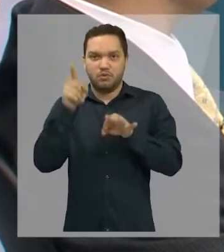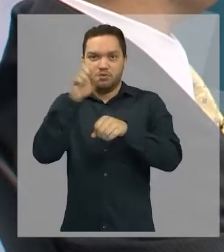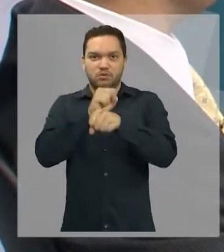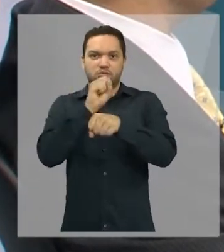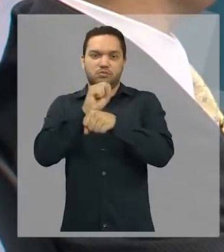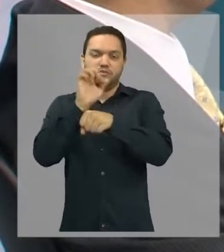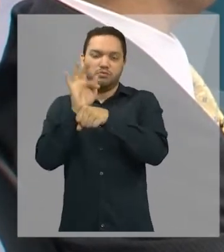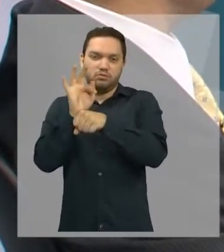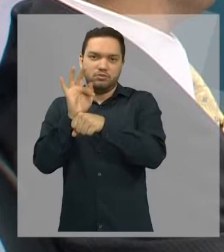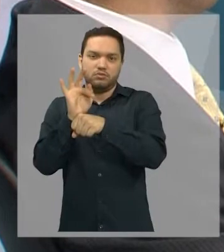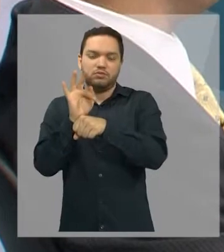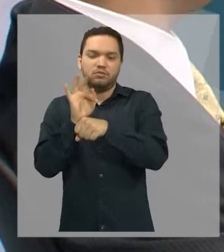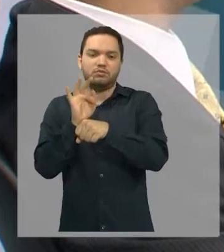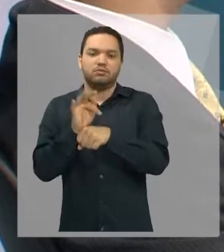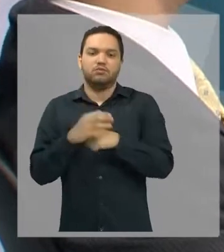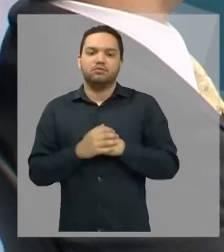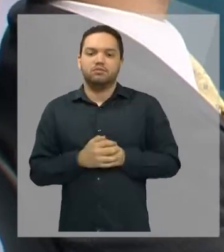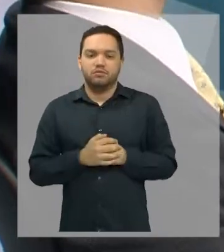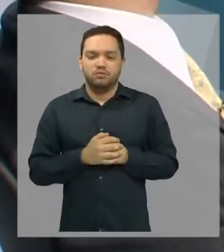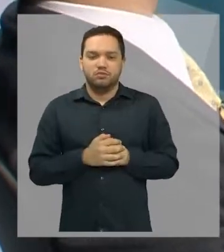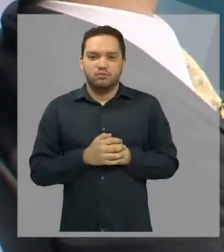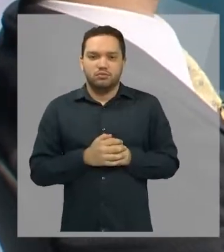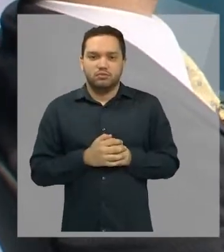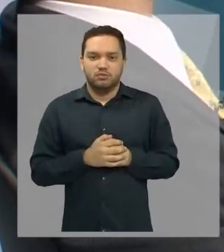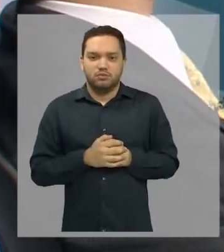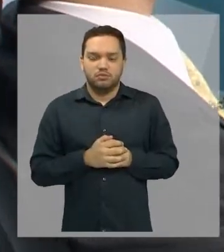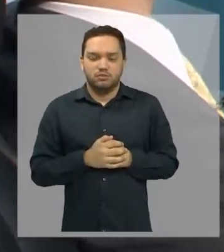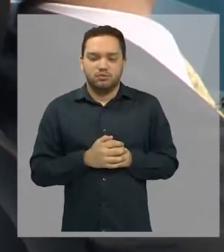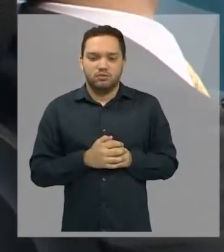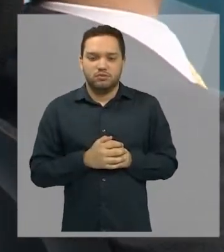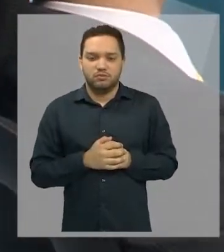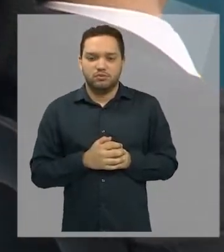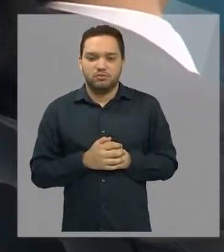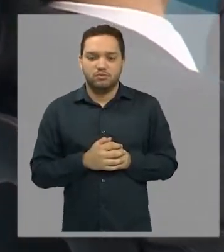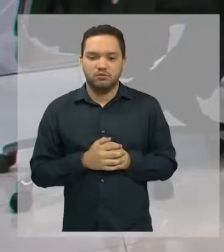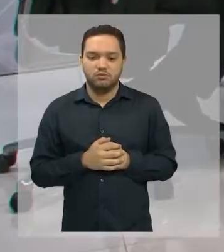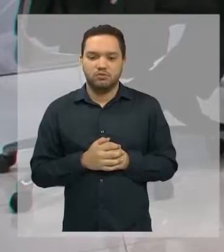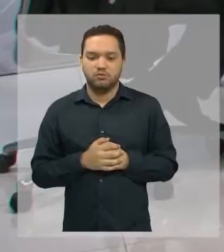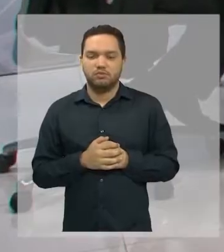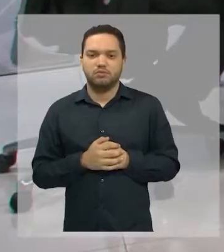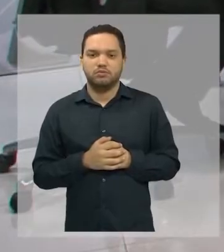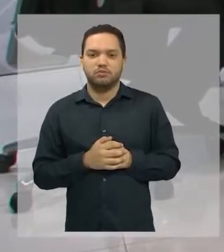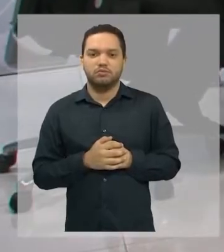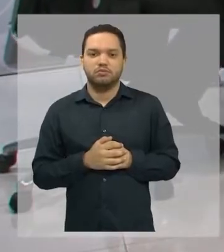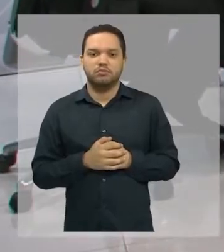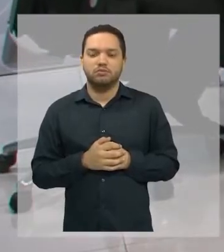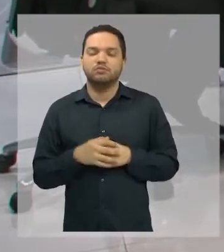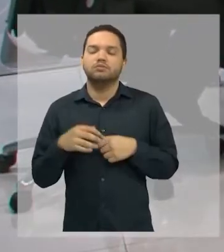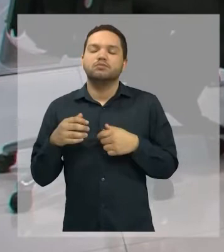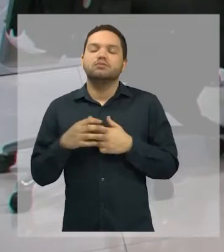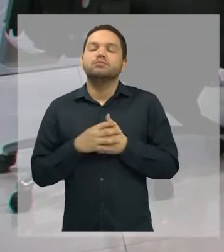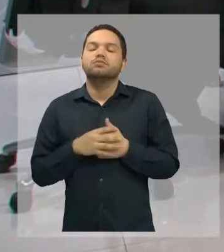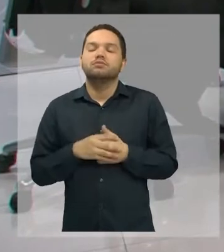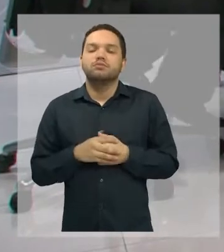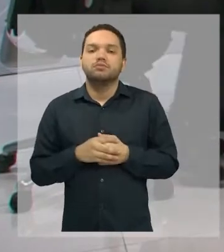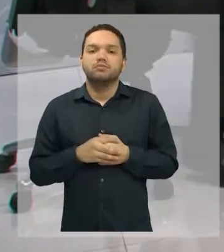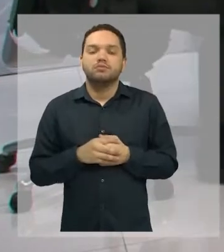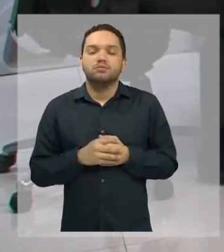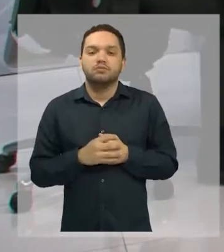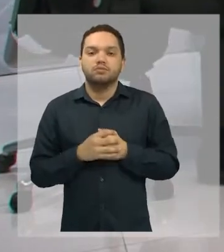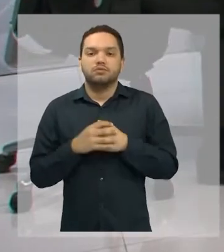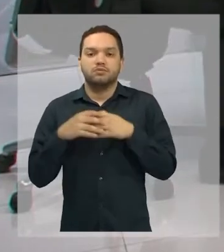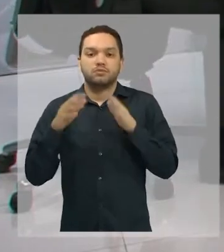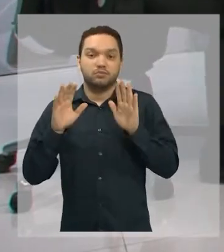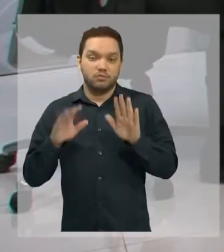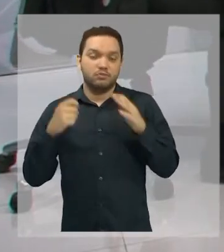Tribunal, que é juiz de origem... De novo. Caio o militante de toga. Vamos mudar. O único juiz militante de toga. Vamos mudar a lei